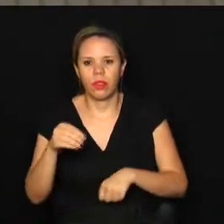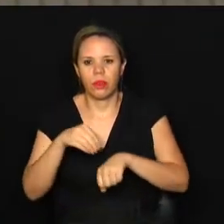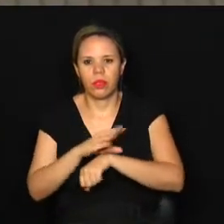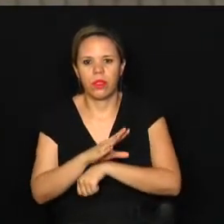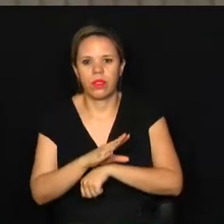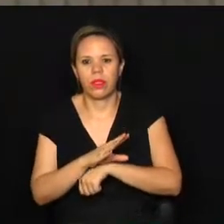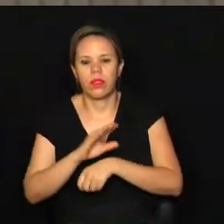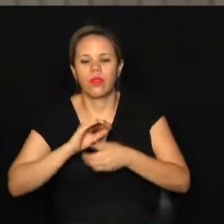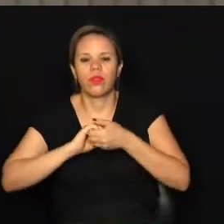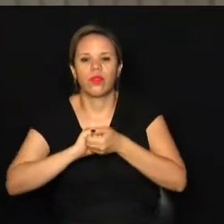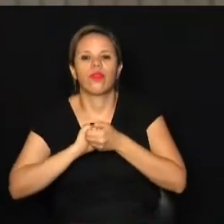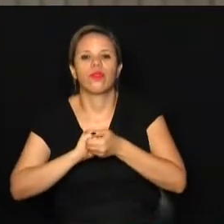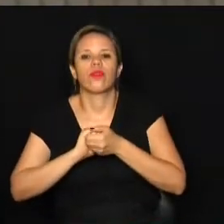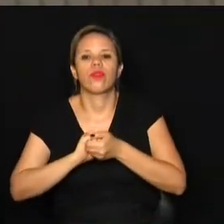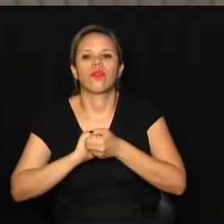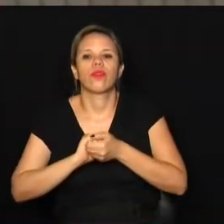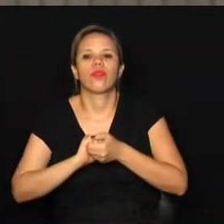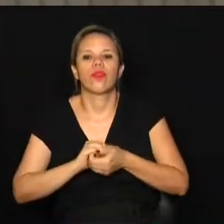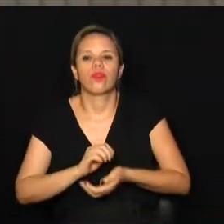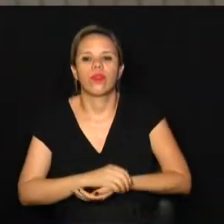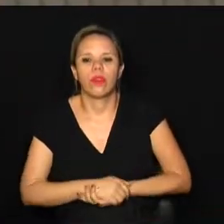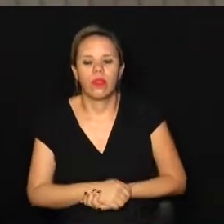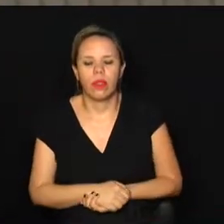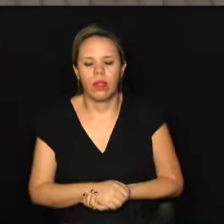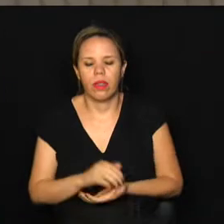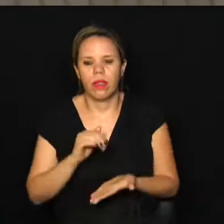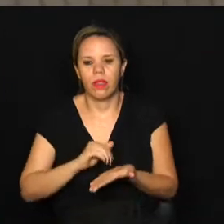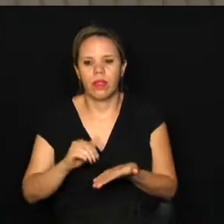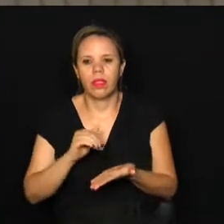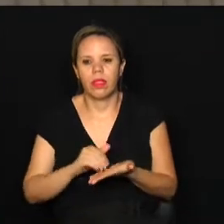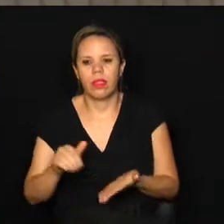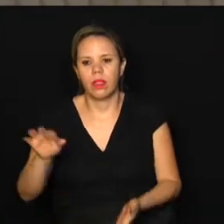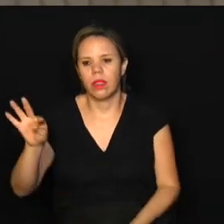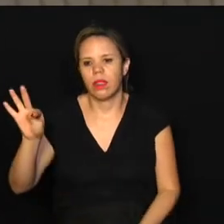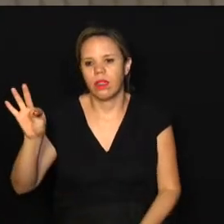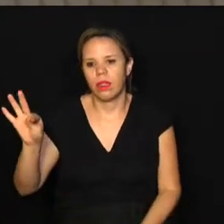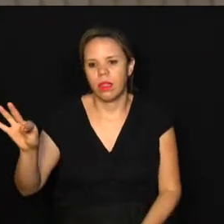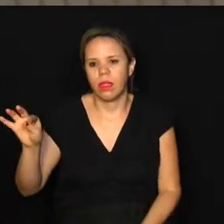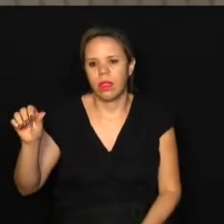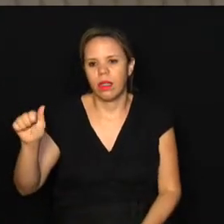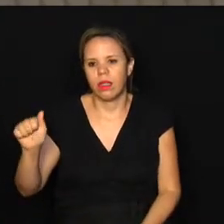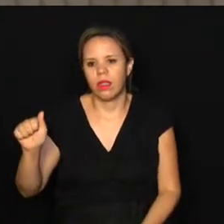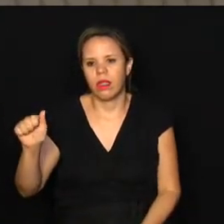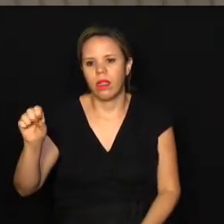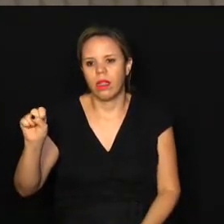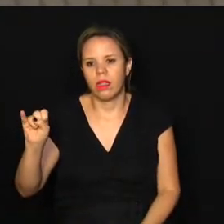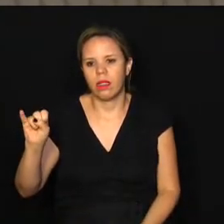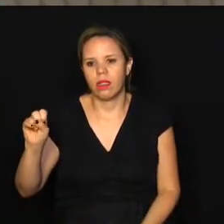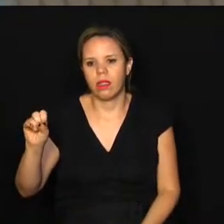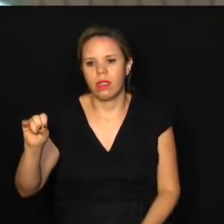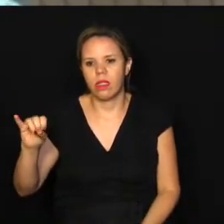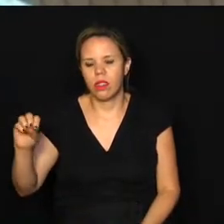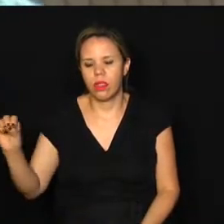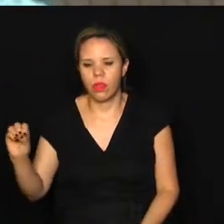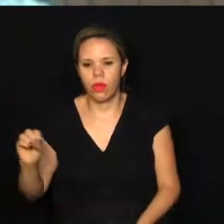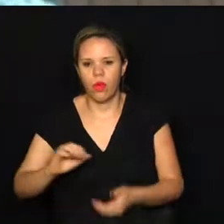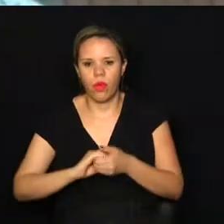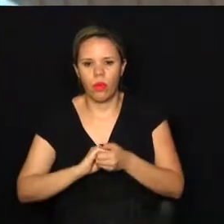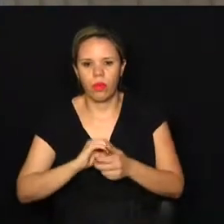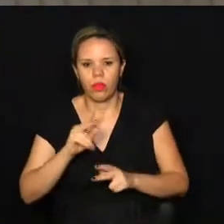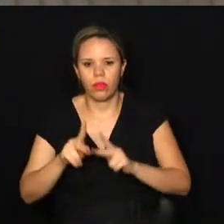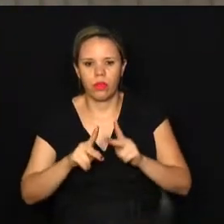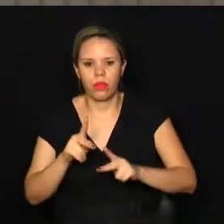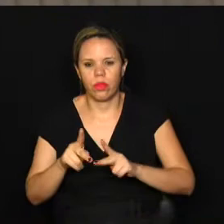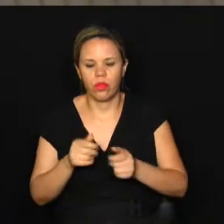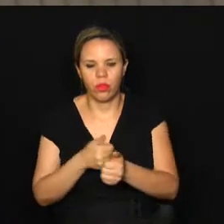os cumprimentos ao secretário Tarcísio, para que possa também fazer seus cumprimentos a todos que estão